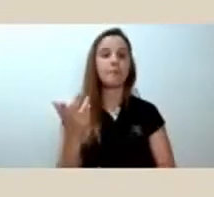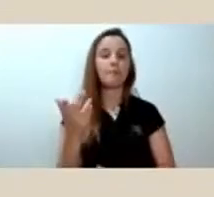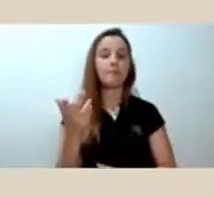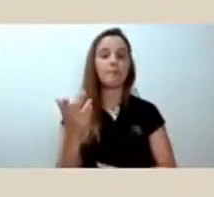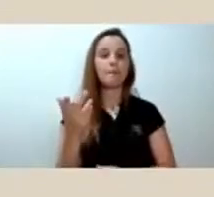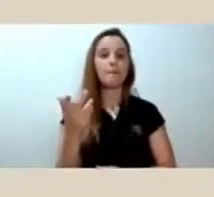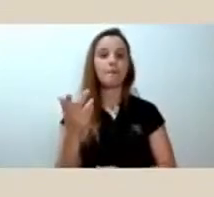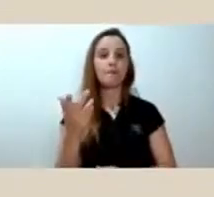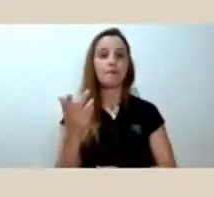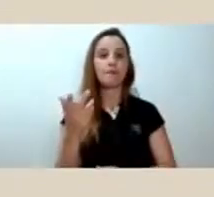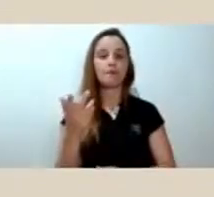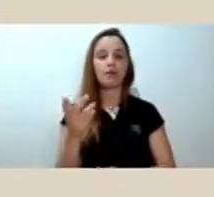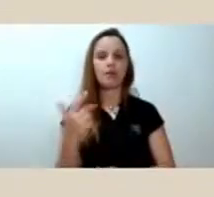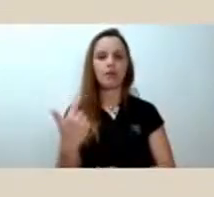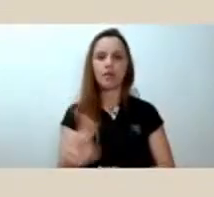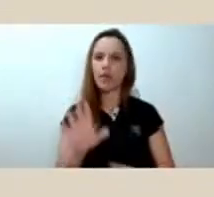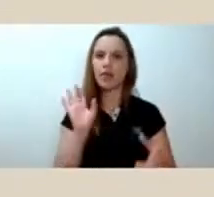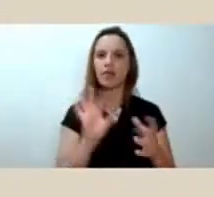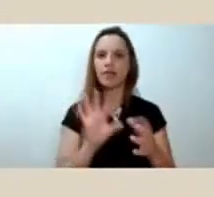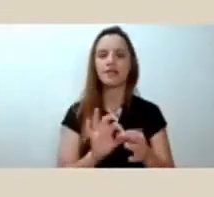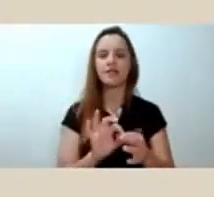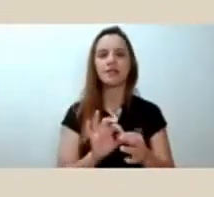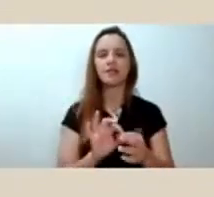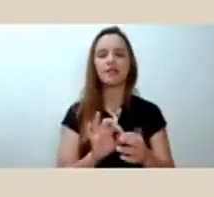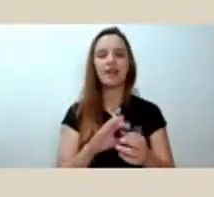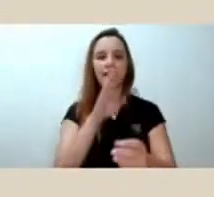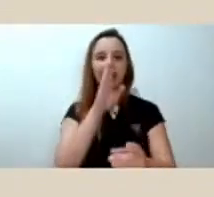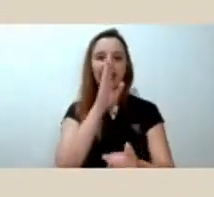uma conexão direta